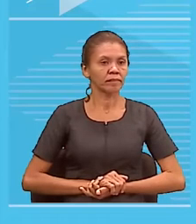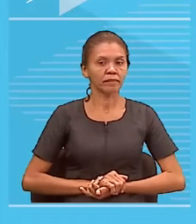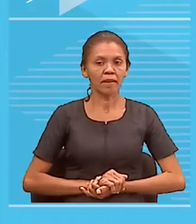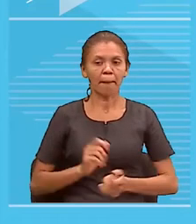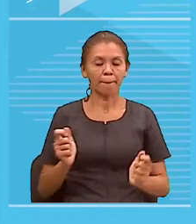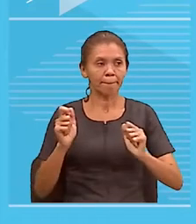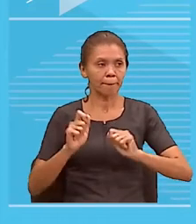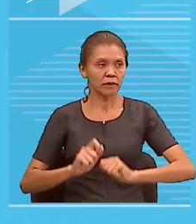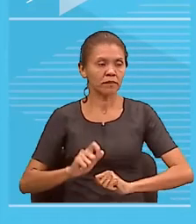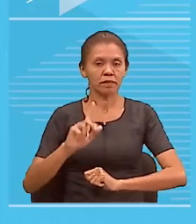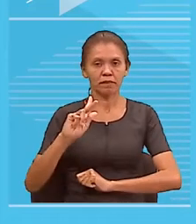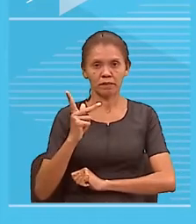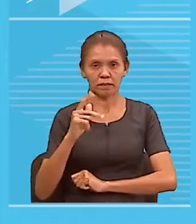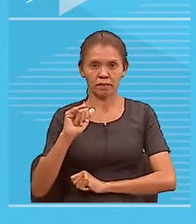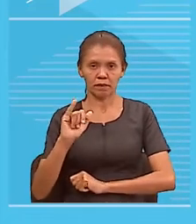hidrolisado